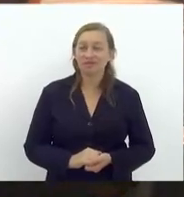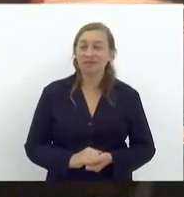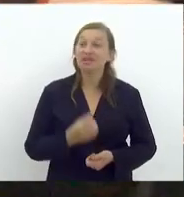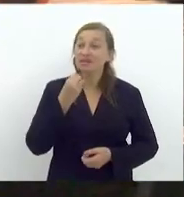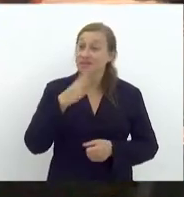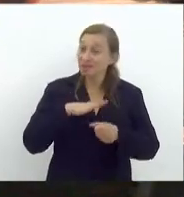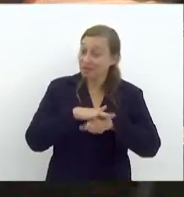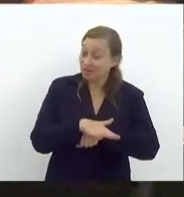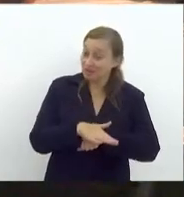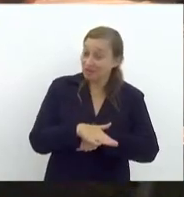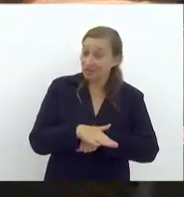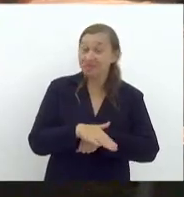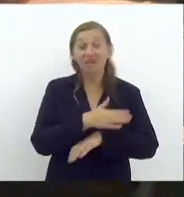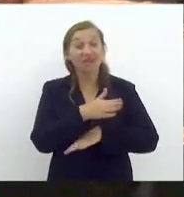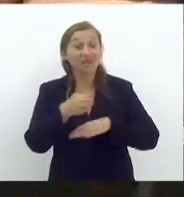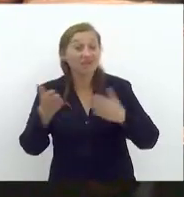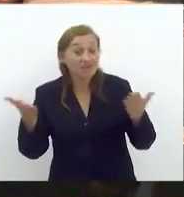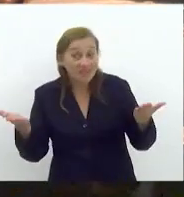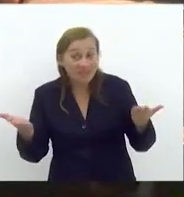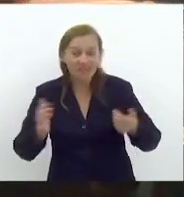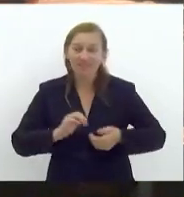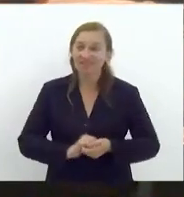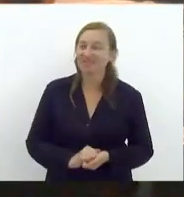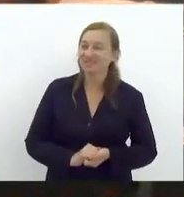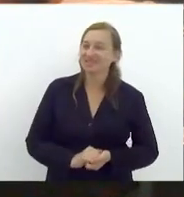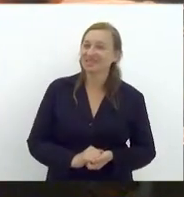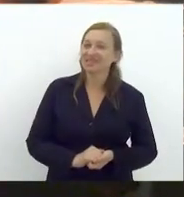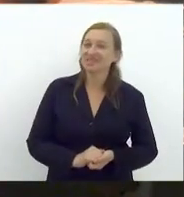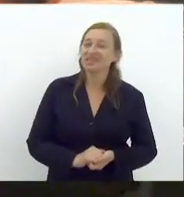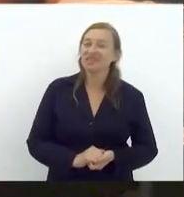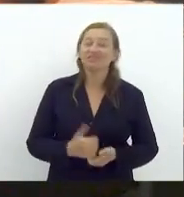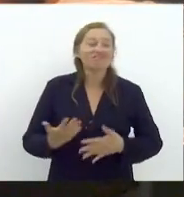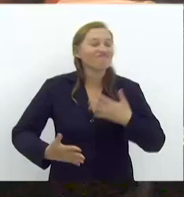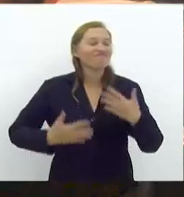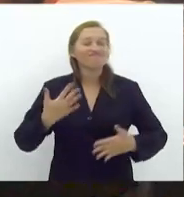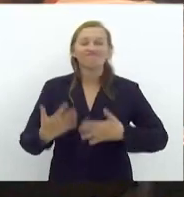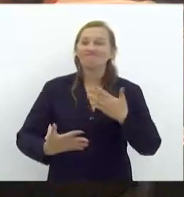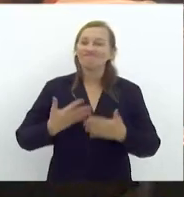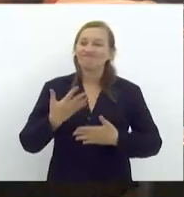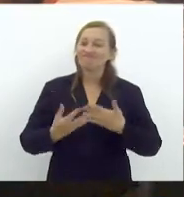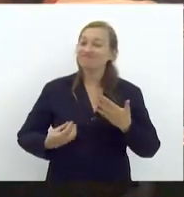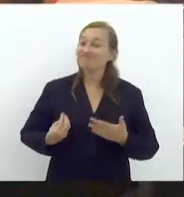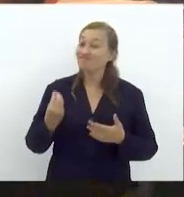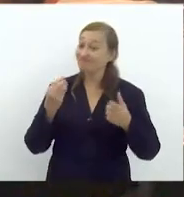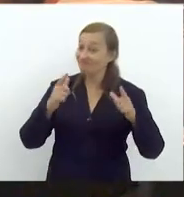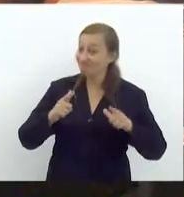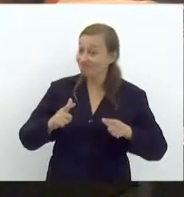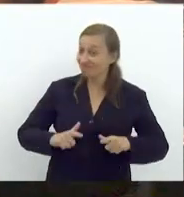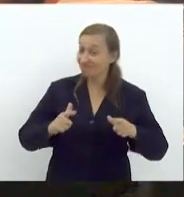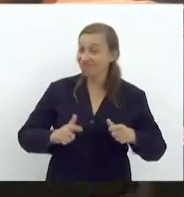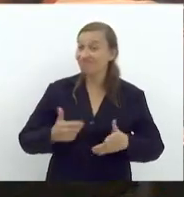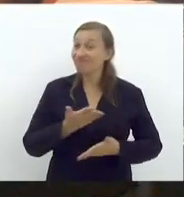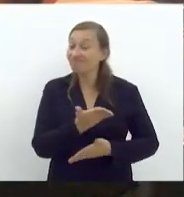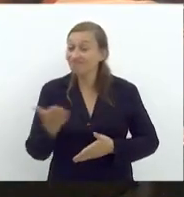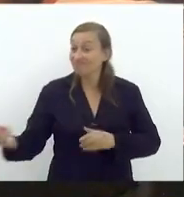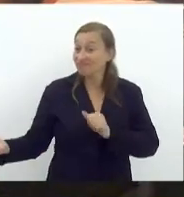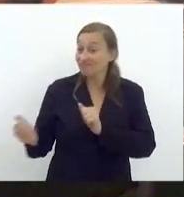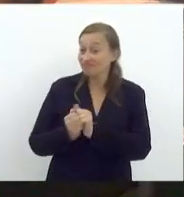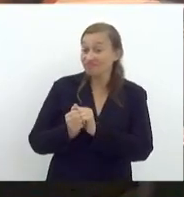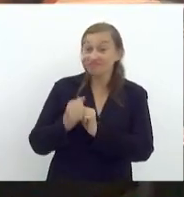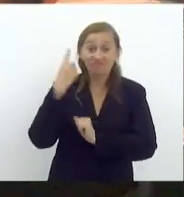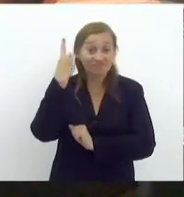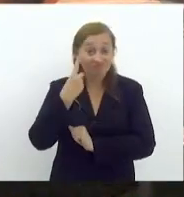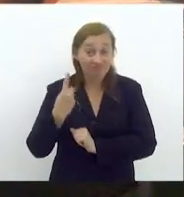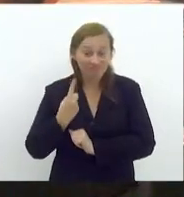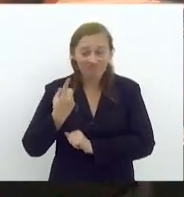Boa noite pessoal boa noite olha um prazer enorme está aqui com vocês está ao lado da Dani